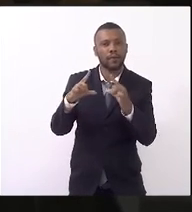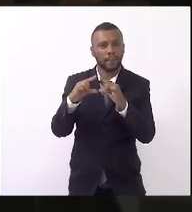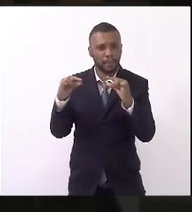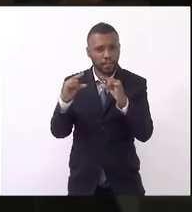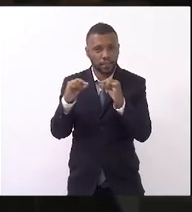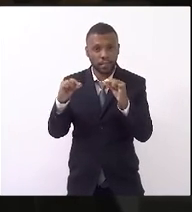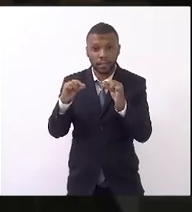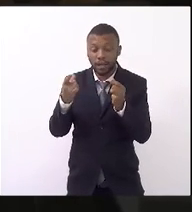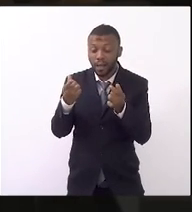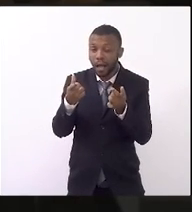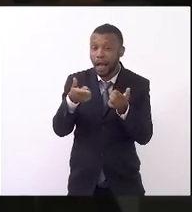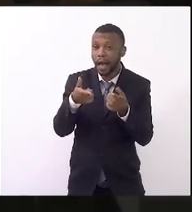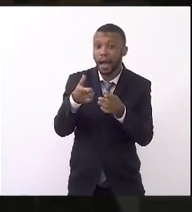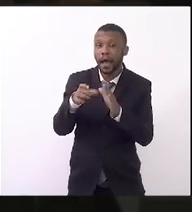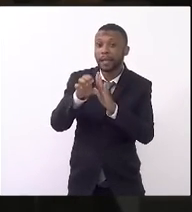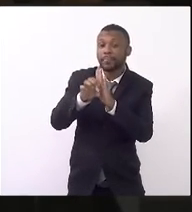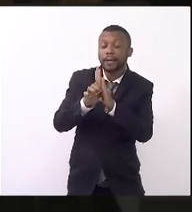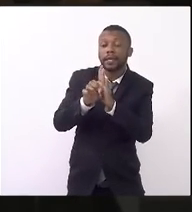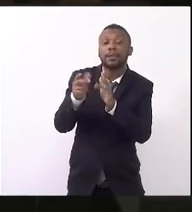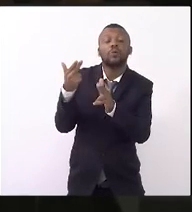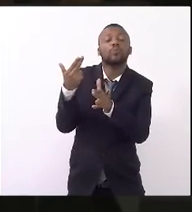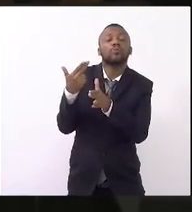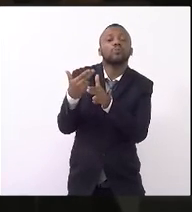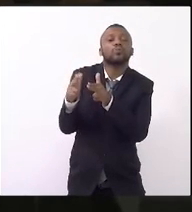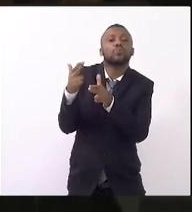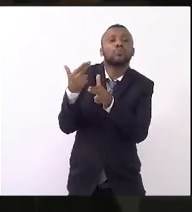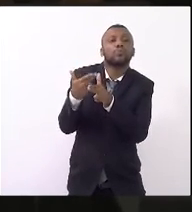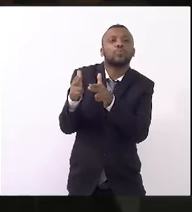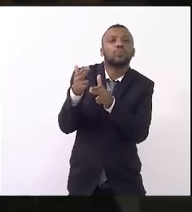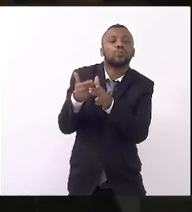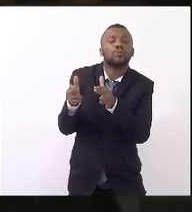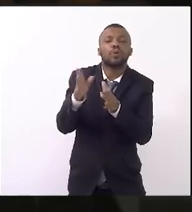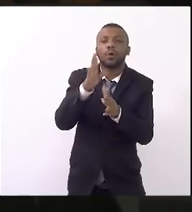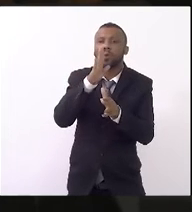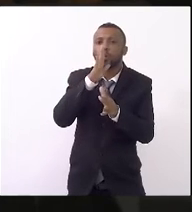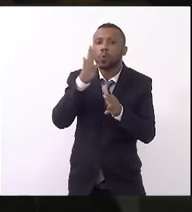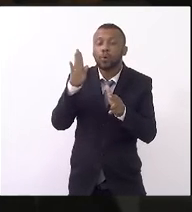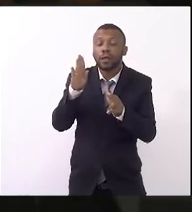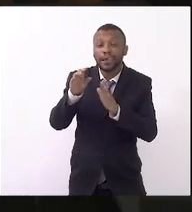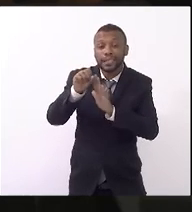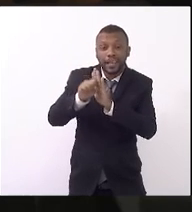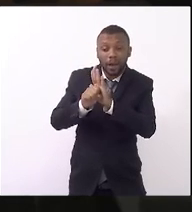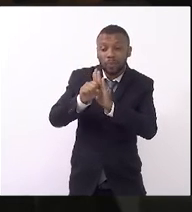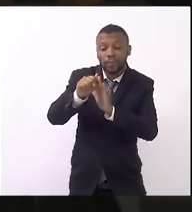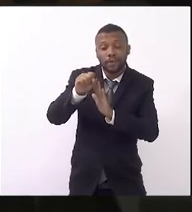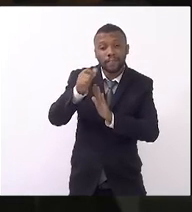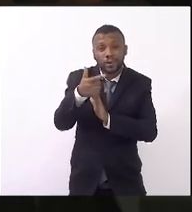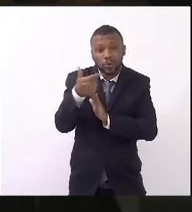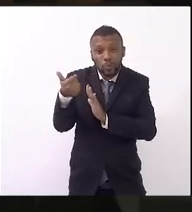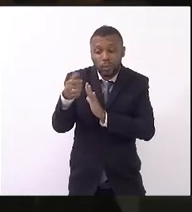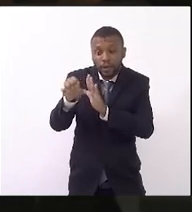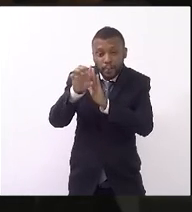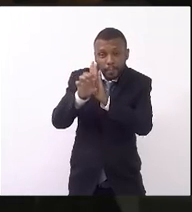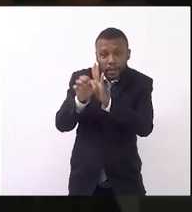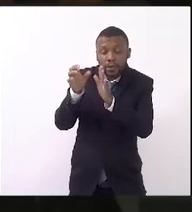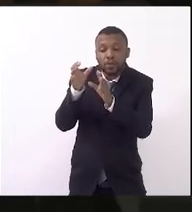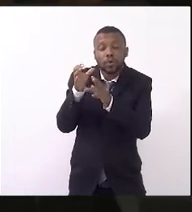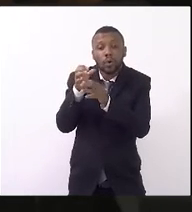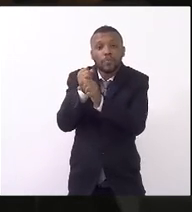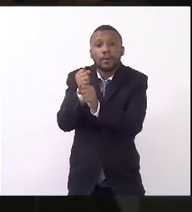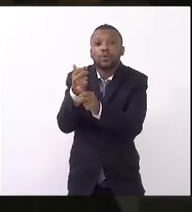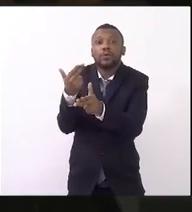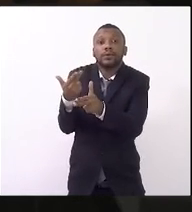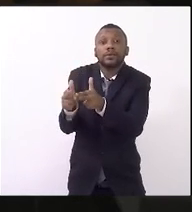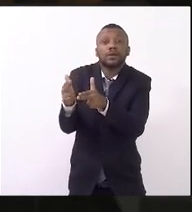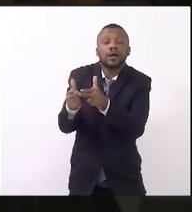são sigilosas, senhora presidente. Acredito, e no século XXI, emenda de orçamento sigilosa.